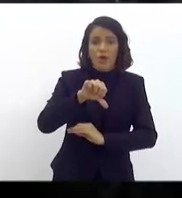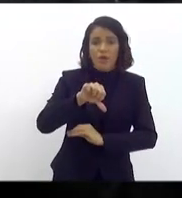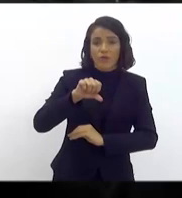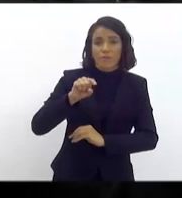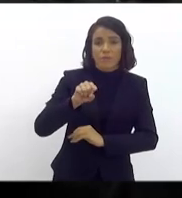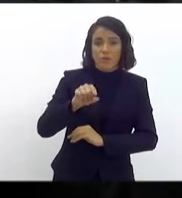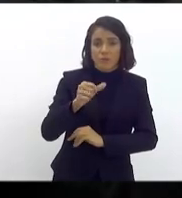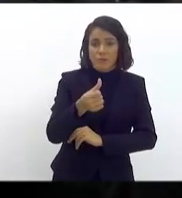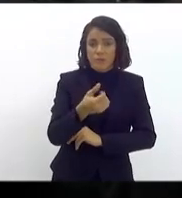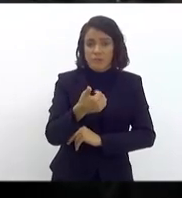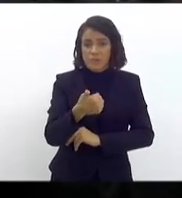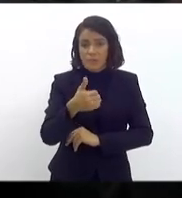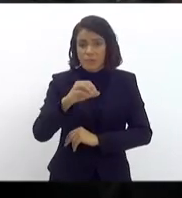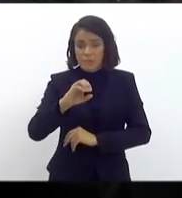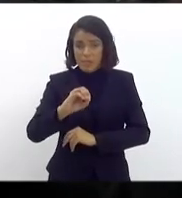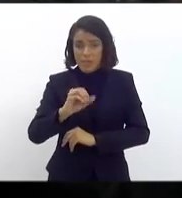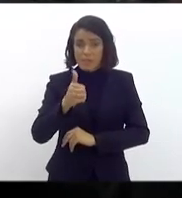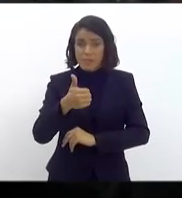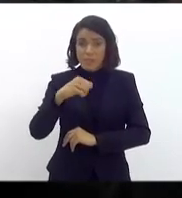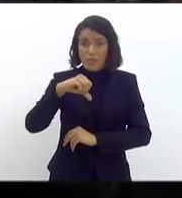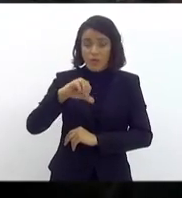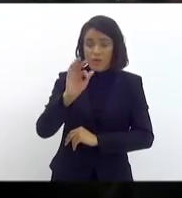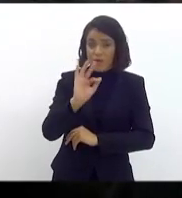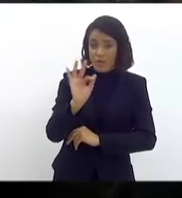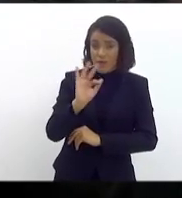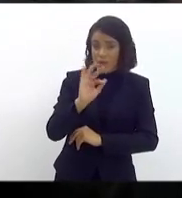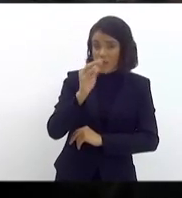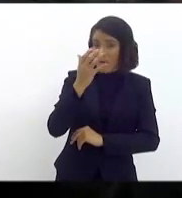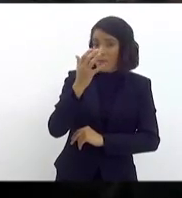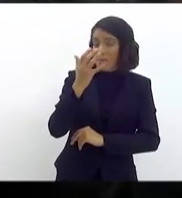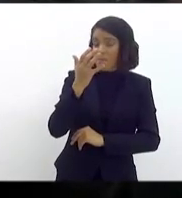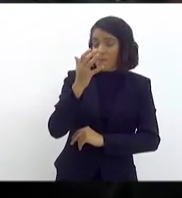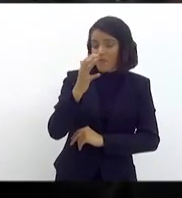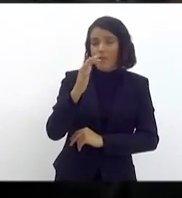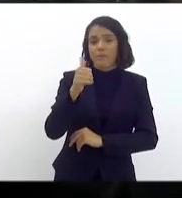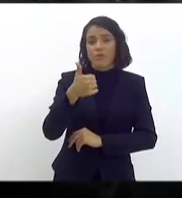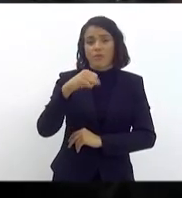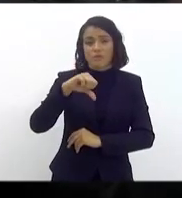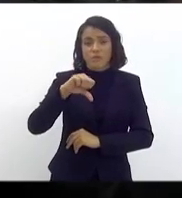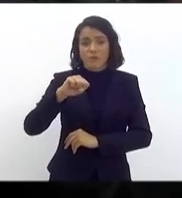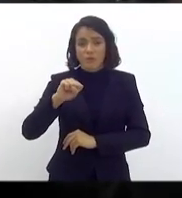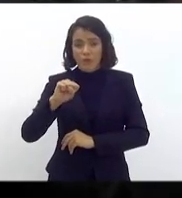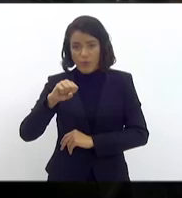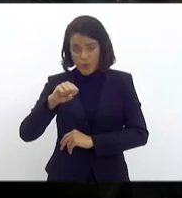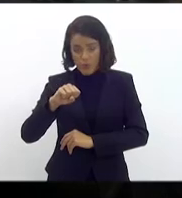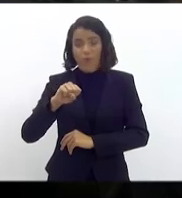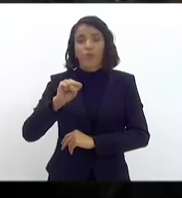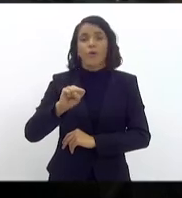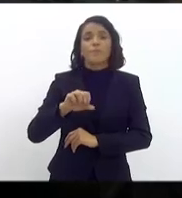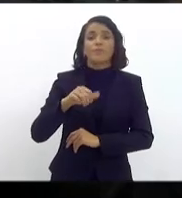9.610, de 19 de fevereiro de 1998, com as alterações da Lei